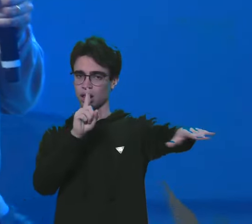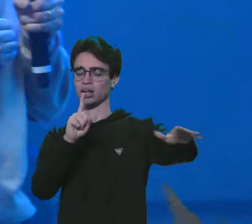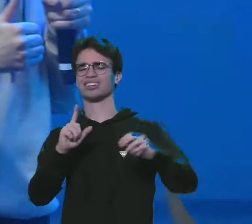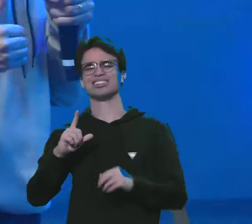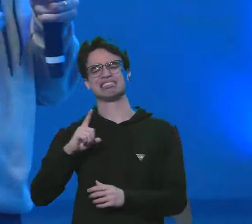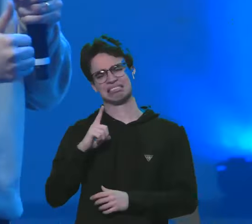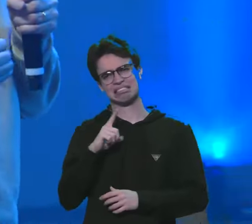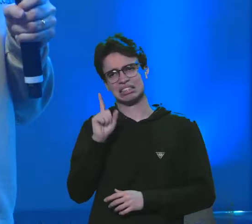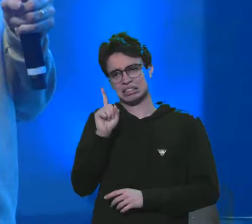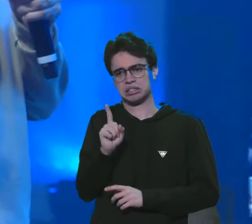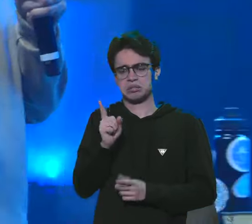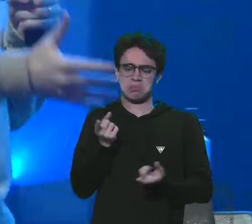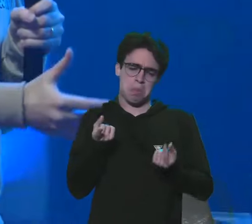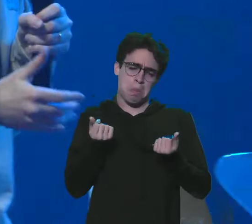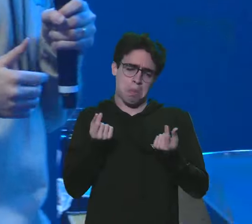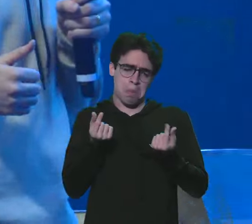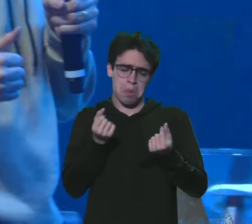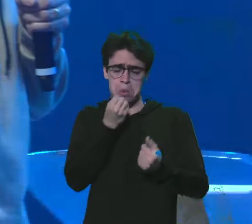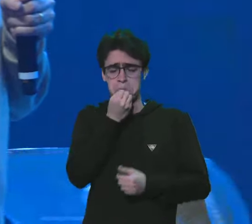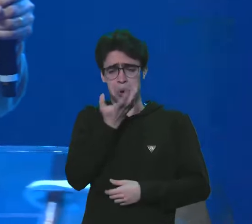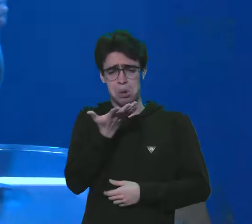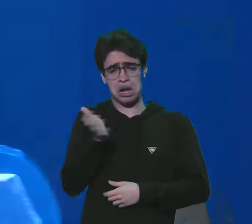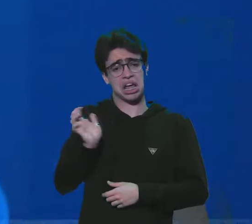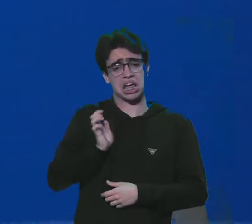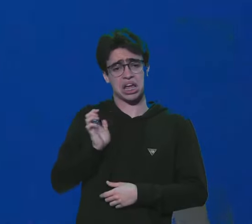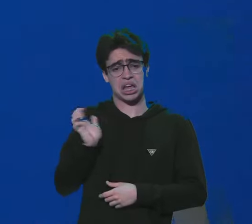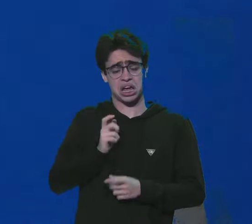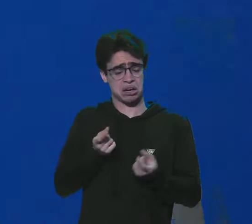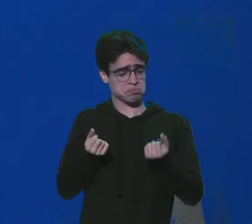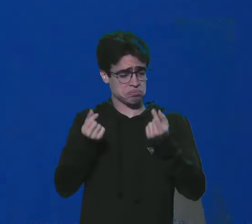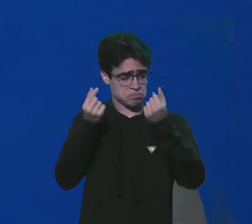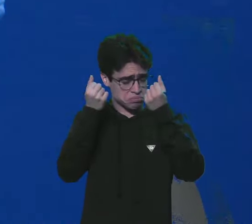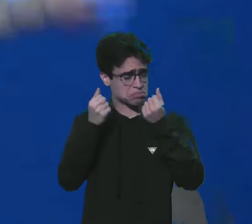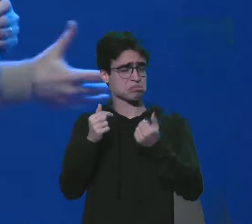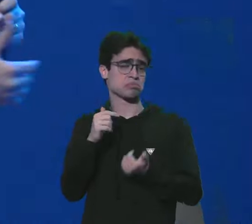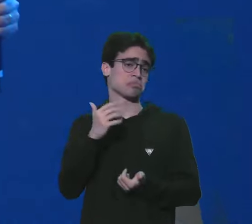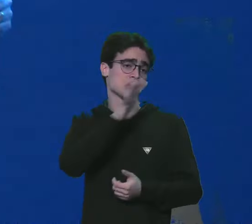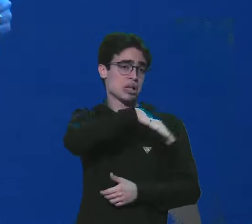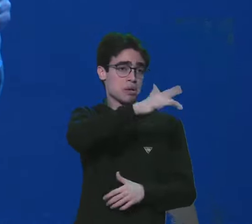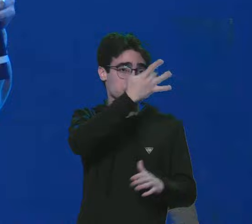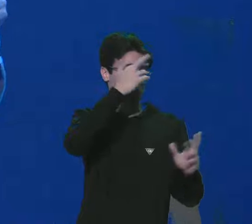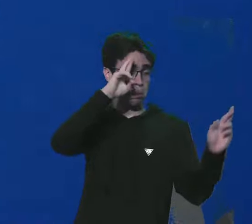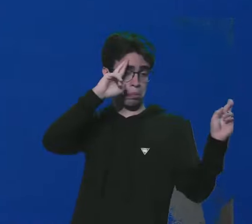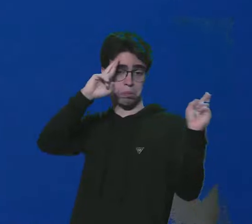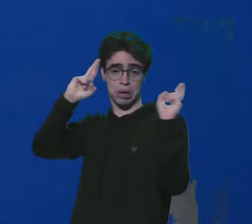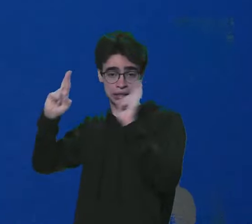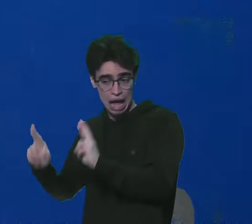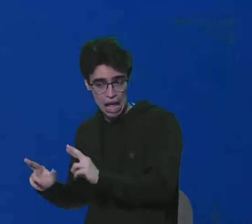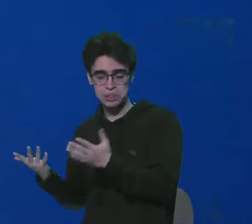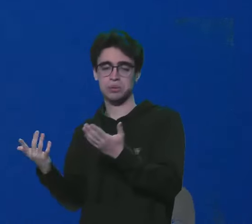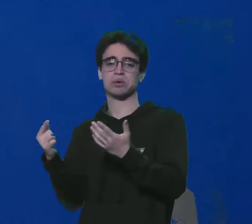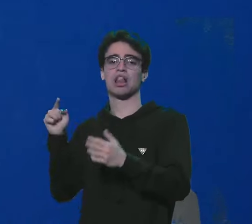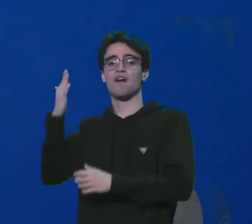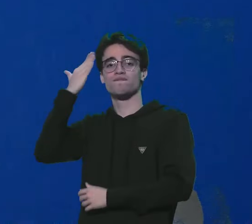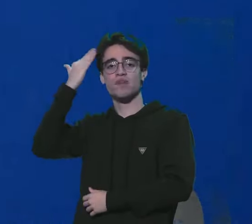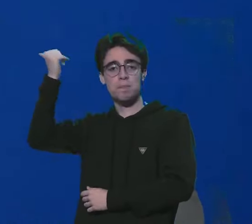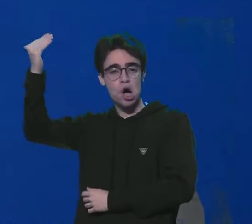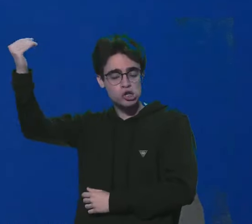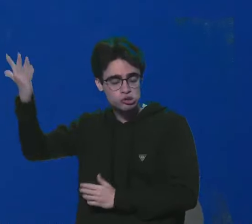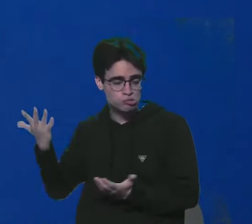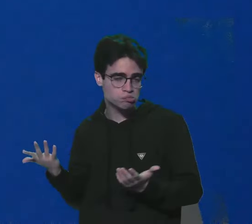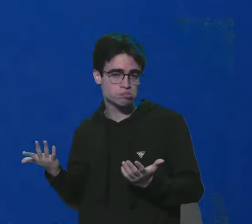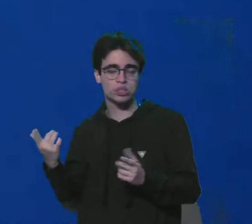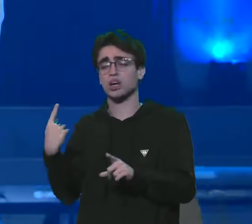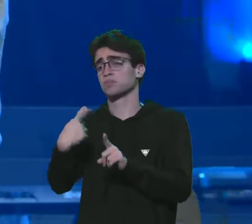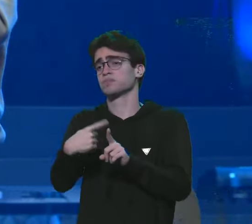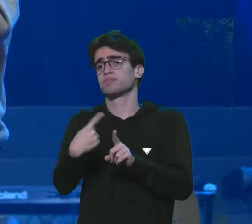uma condição financeira boa. Ele era alguém respeitado. Ele era alguém conhecido.